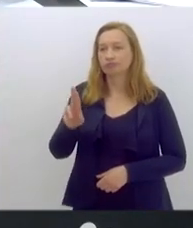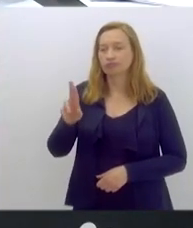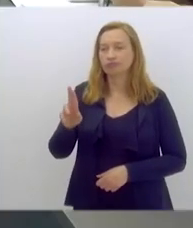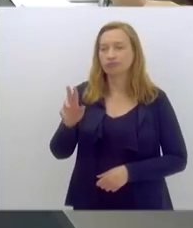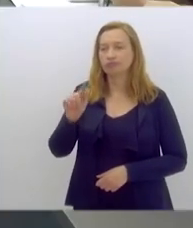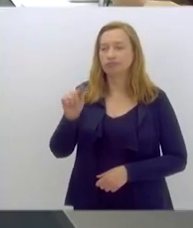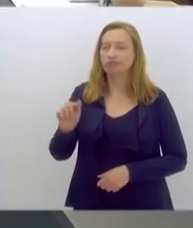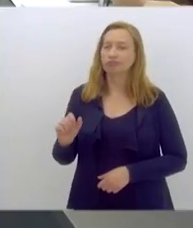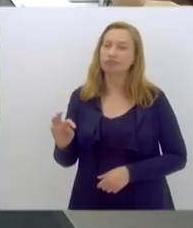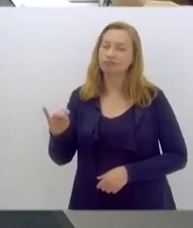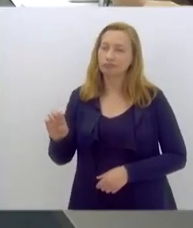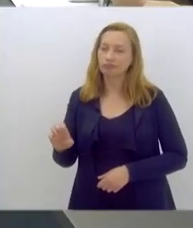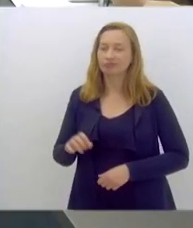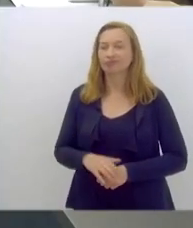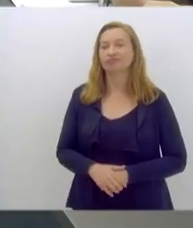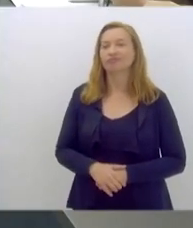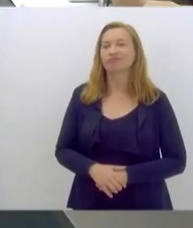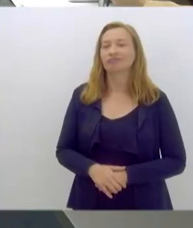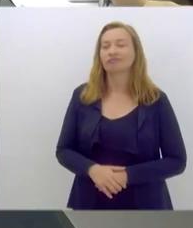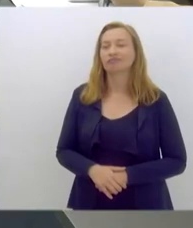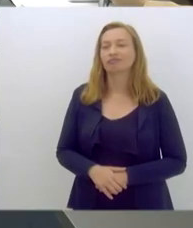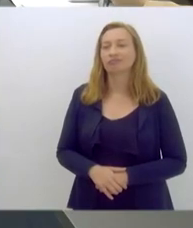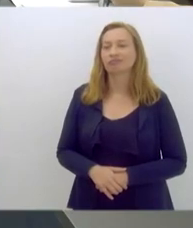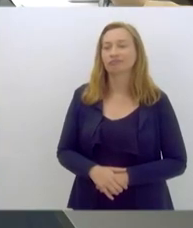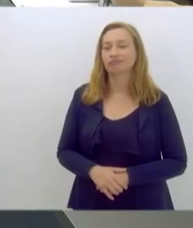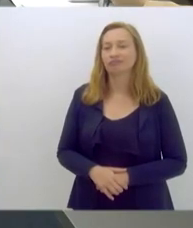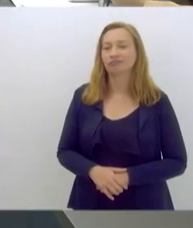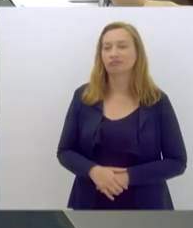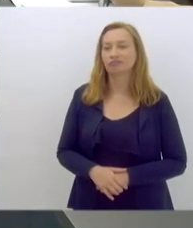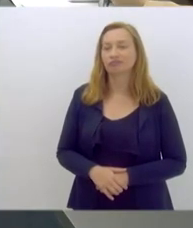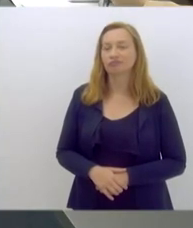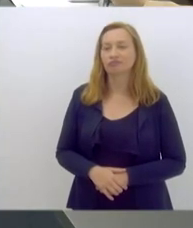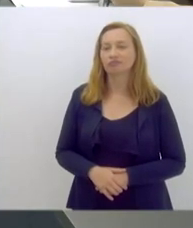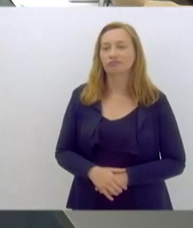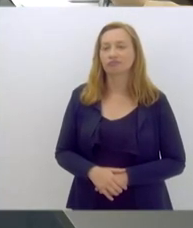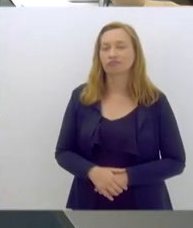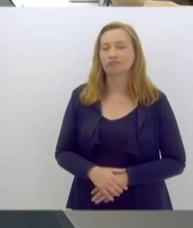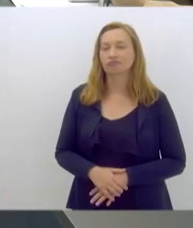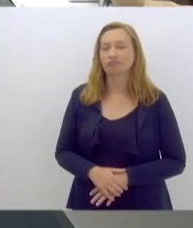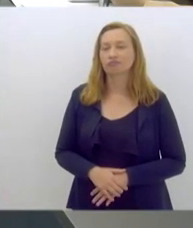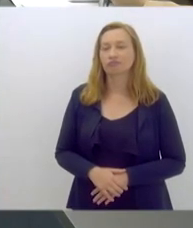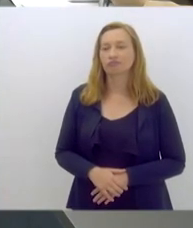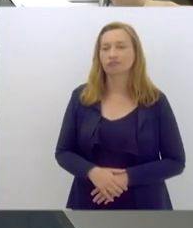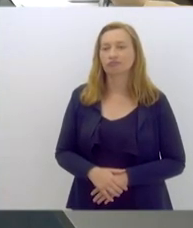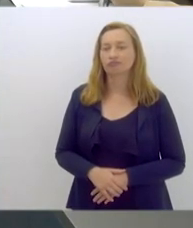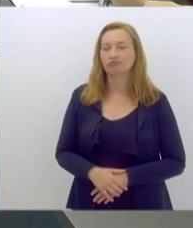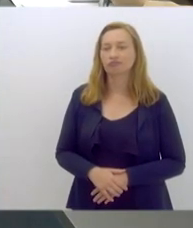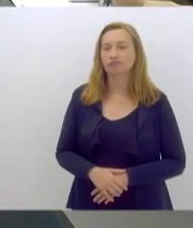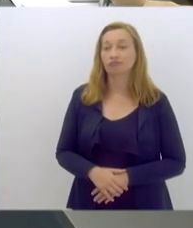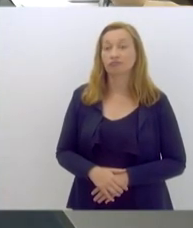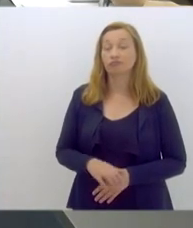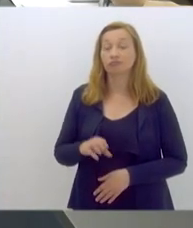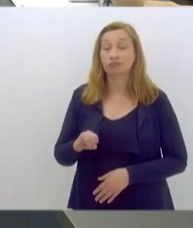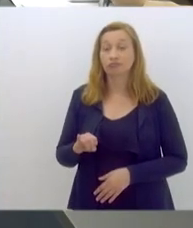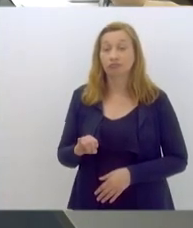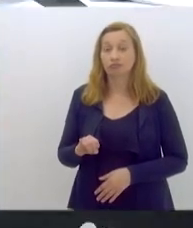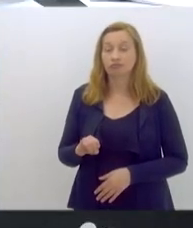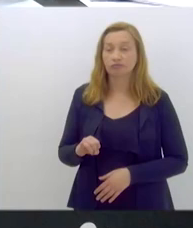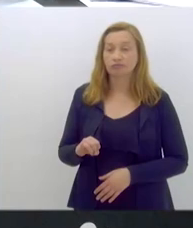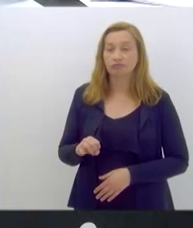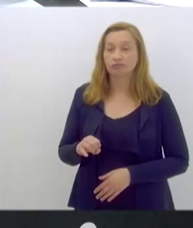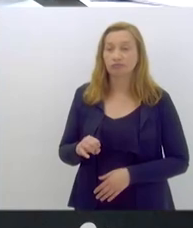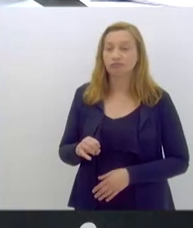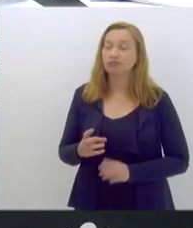bom mas eu não não verifico se o orçamento da